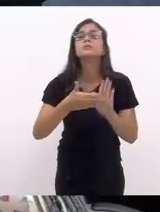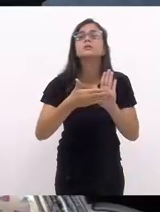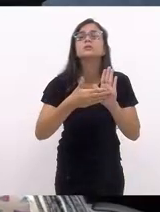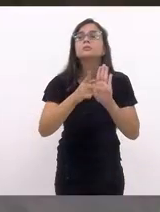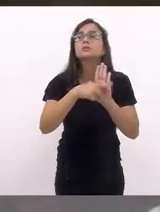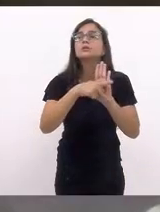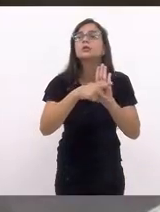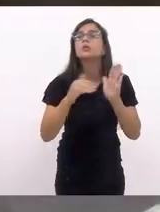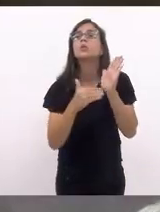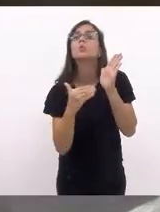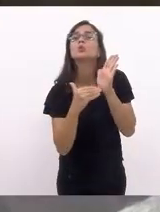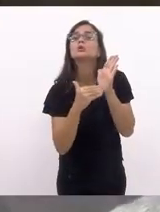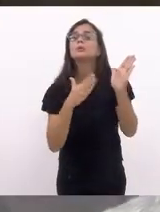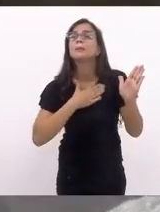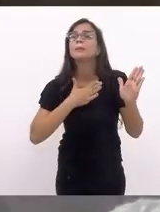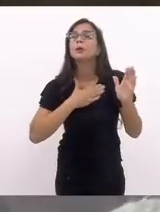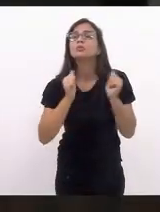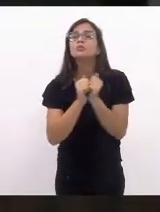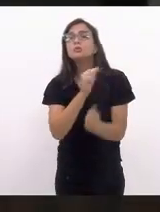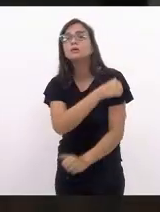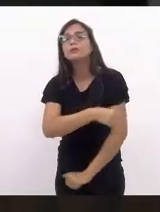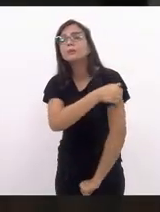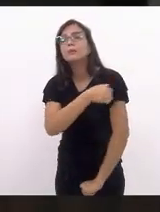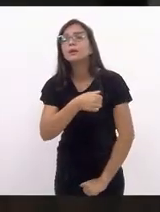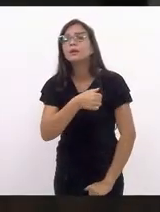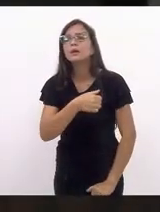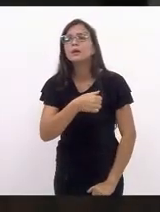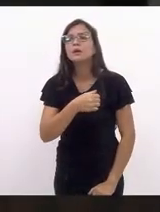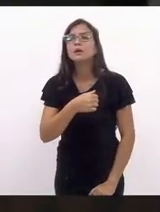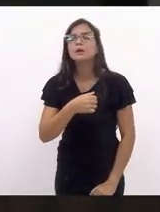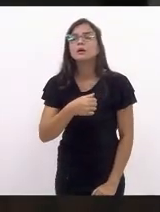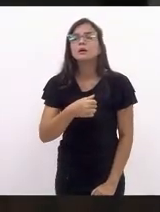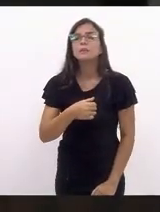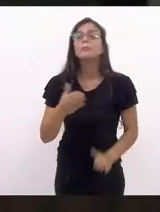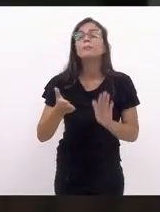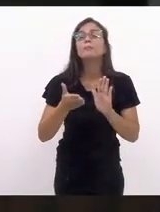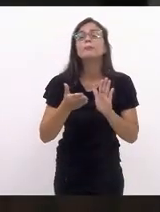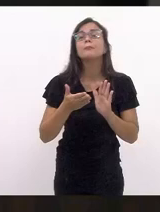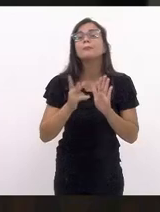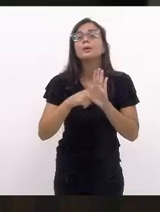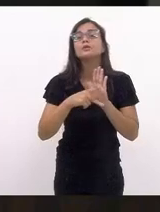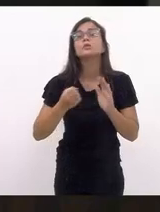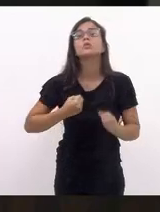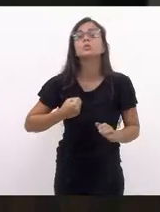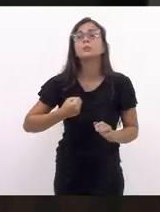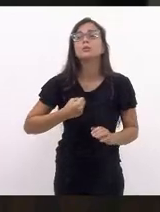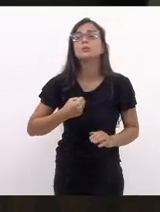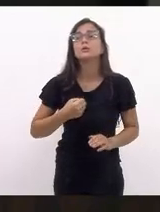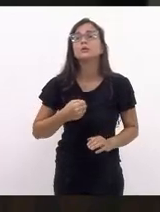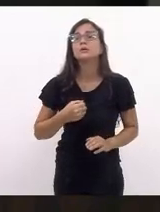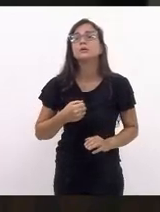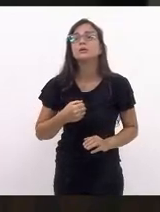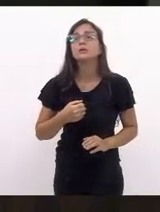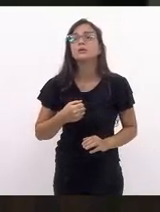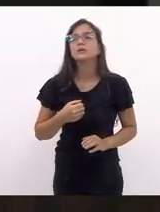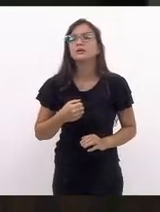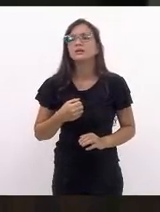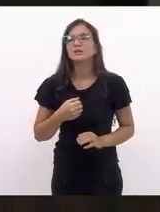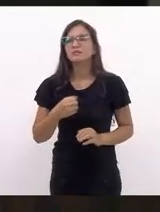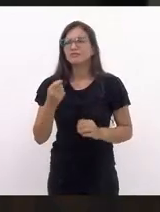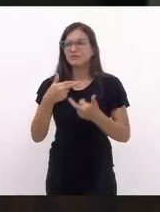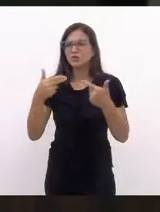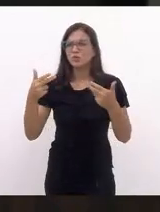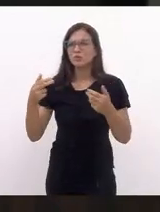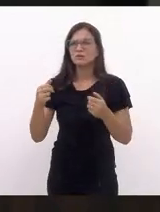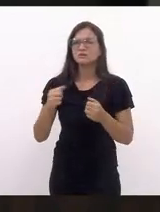também então na última junto com o da enfermeira por favor o circo do astral do astrólogo